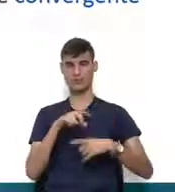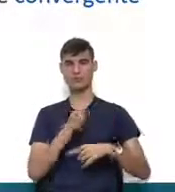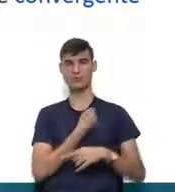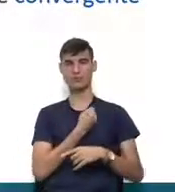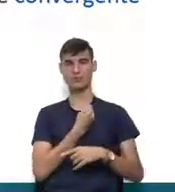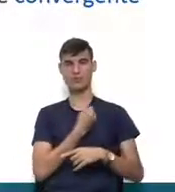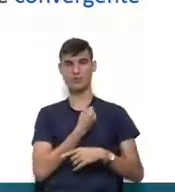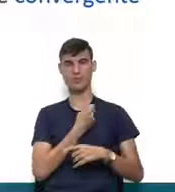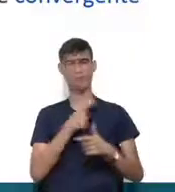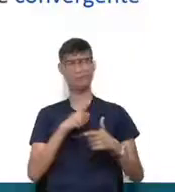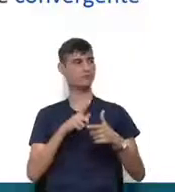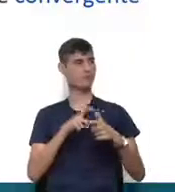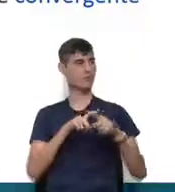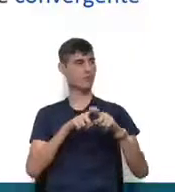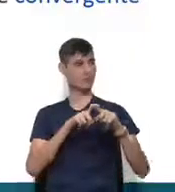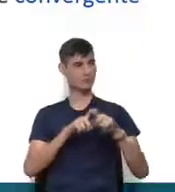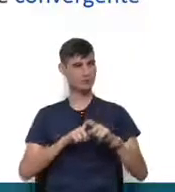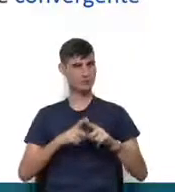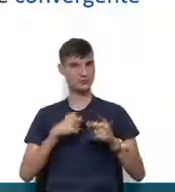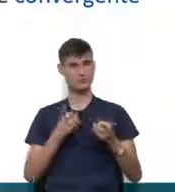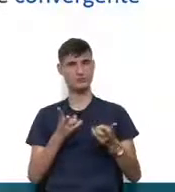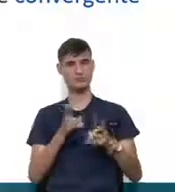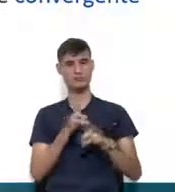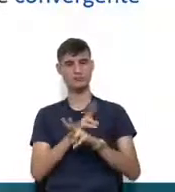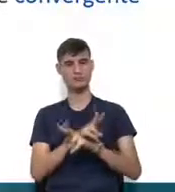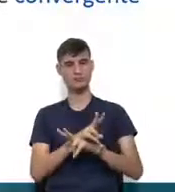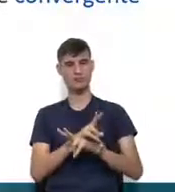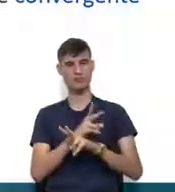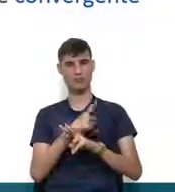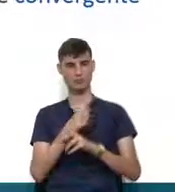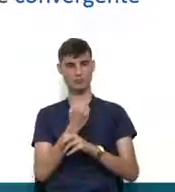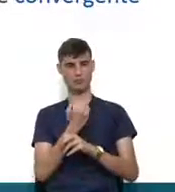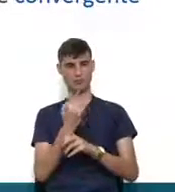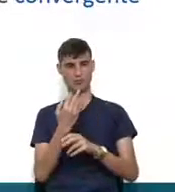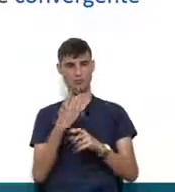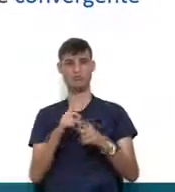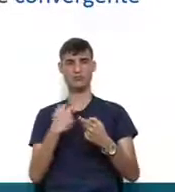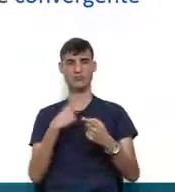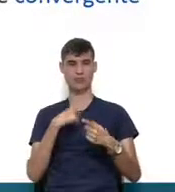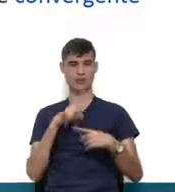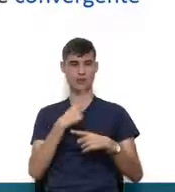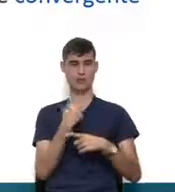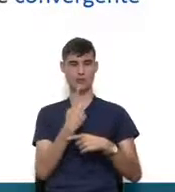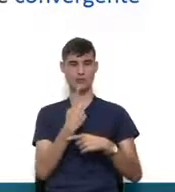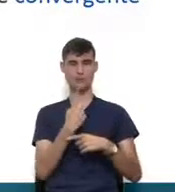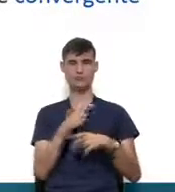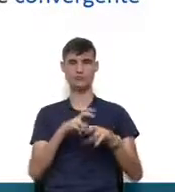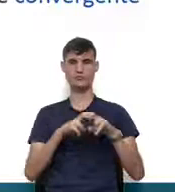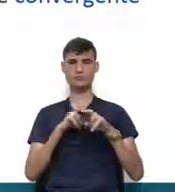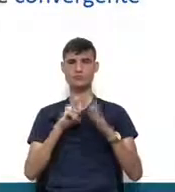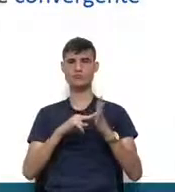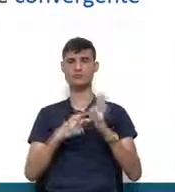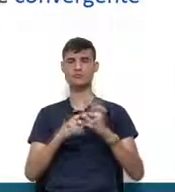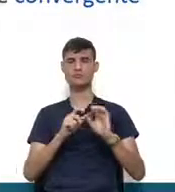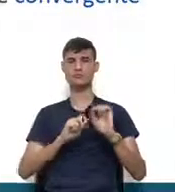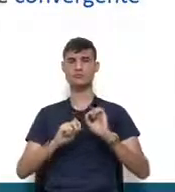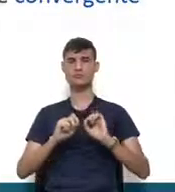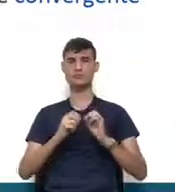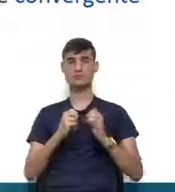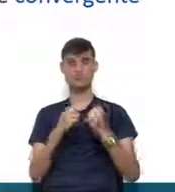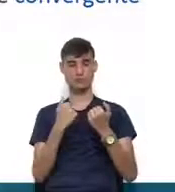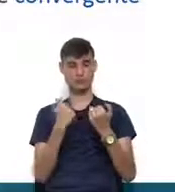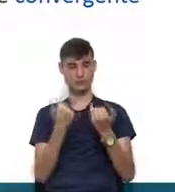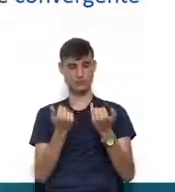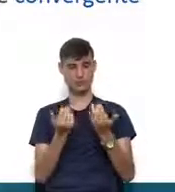numerador, multiplicar pela inversa do denominador, e isso vai dar 1. Quer dizer então que